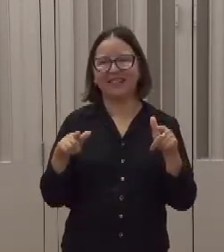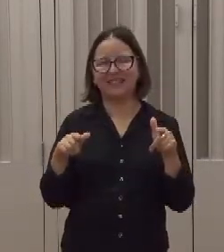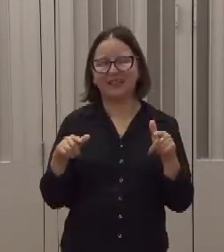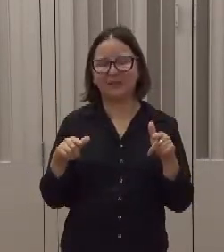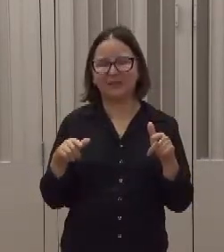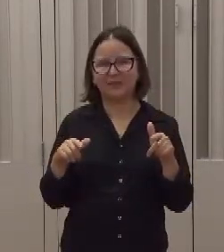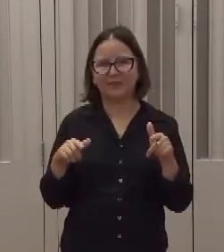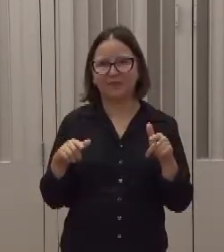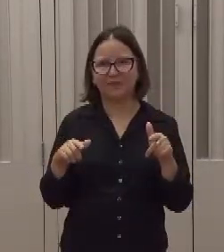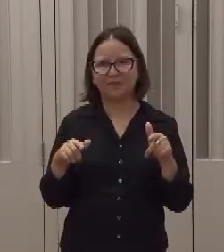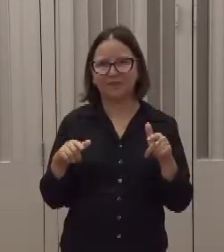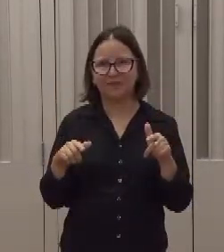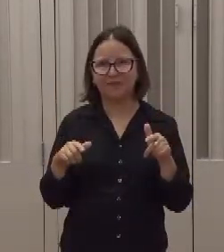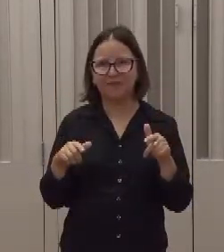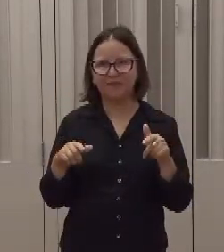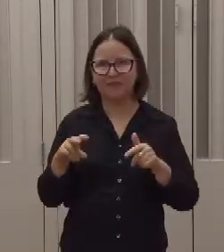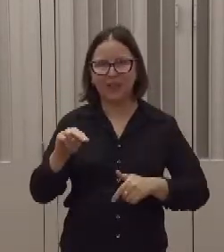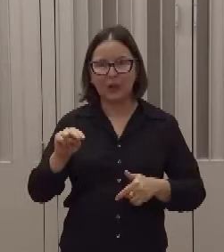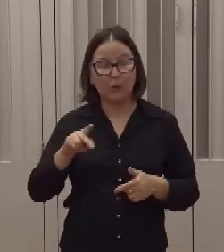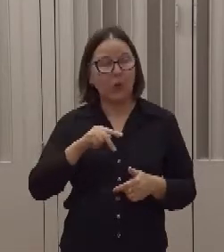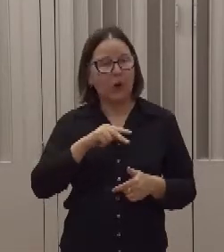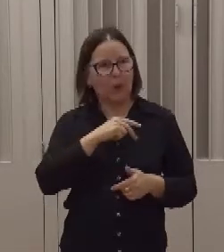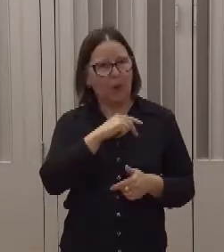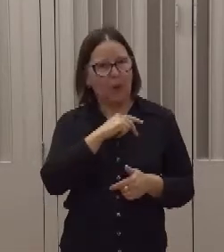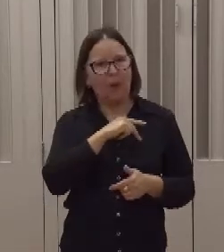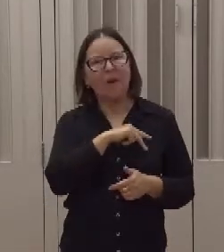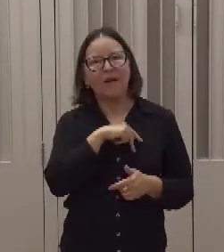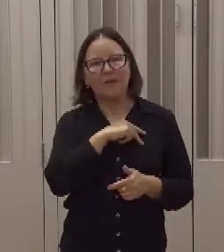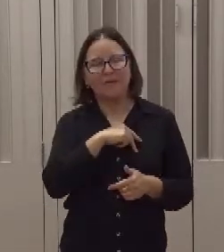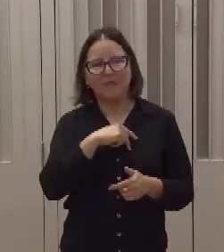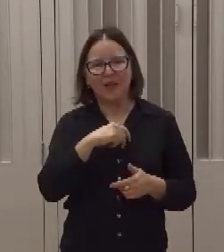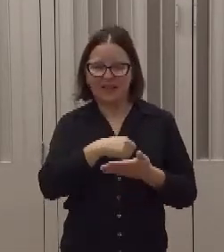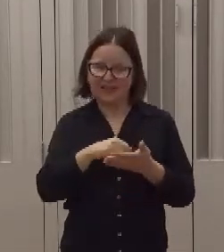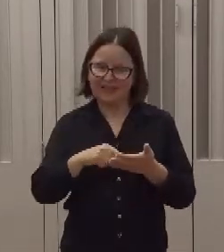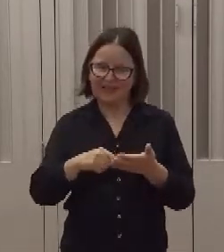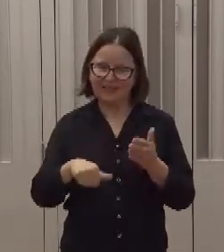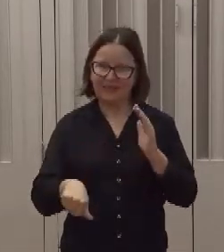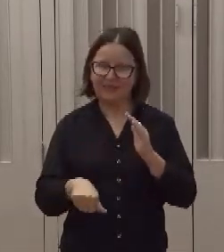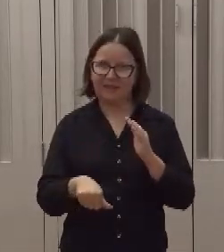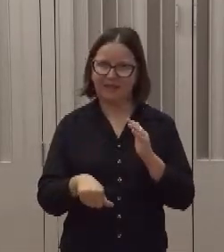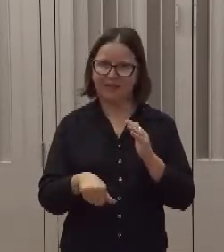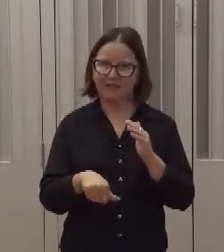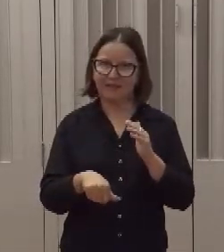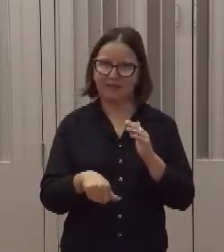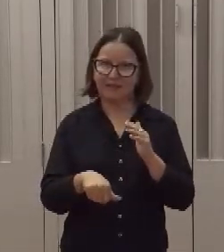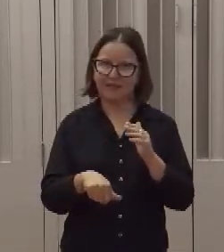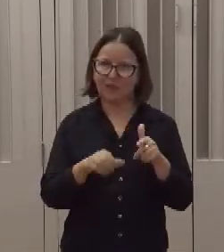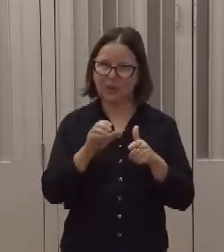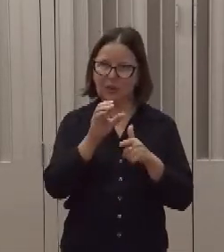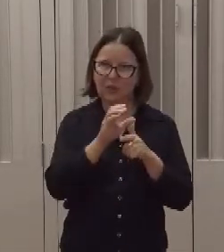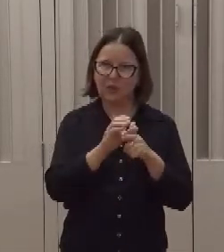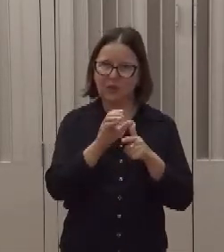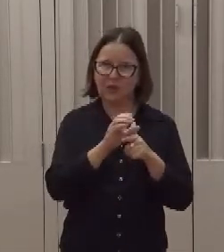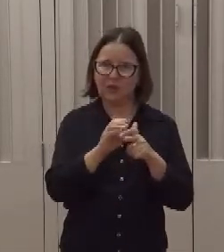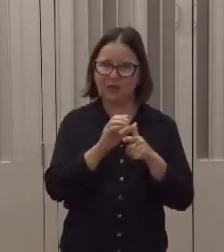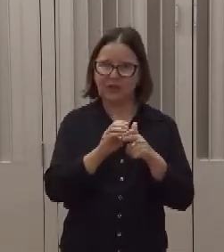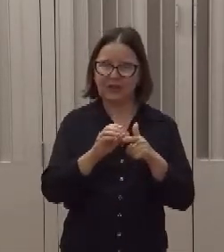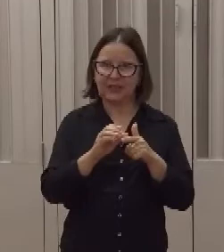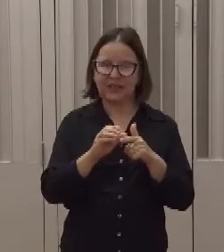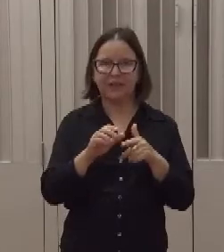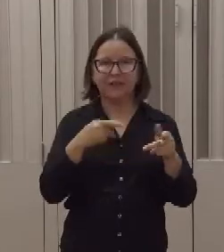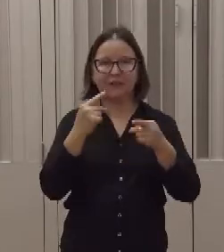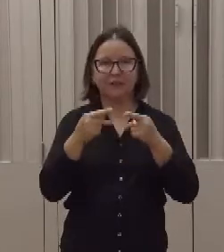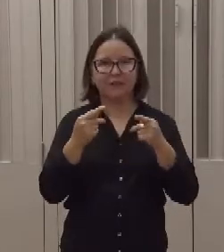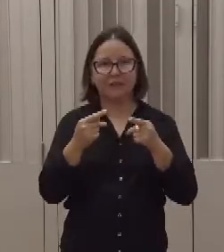realmente, como o apóstolo Paulo diz aqui em 1 Colossenses, ele diz que no corpo da sua carne foi feita essa obra.